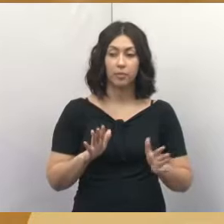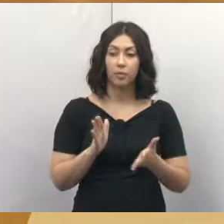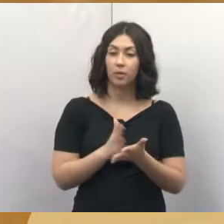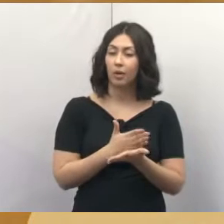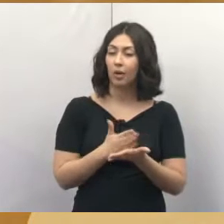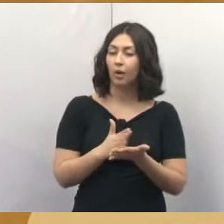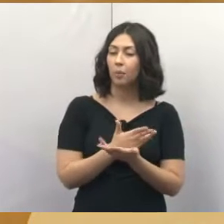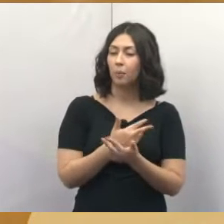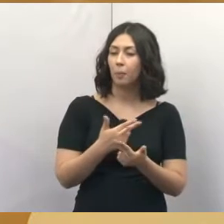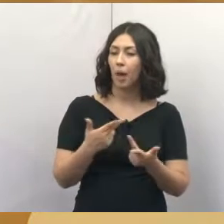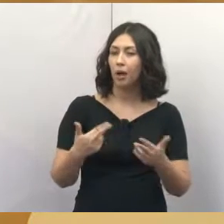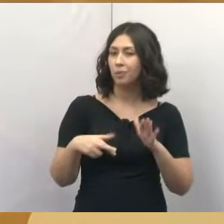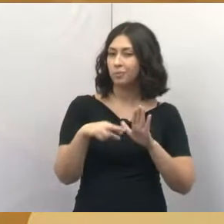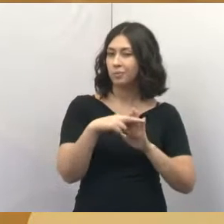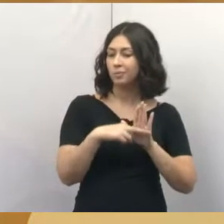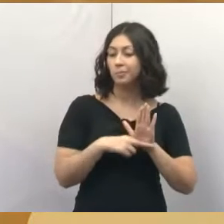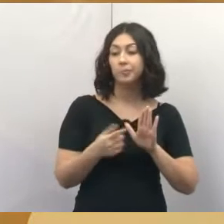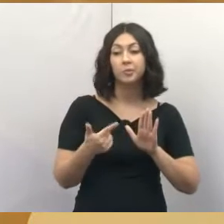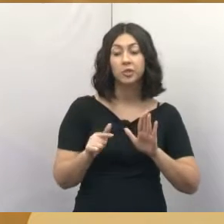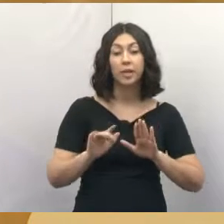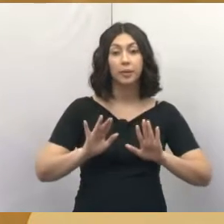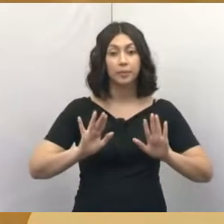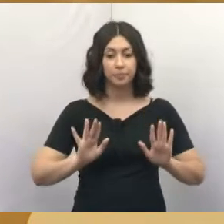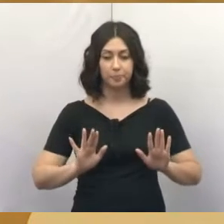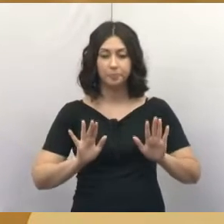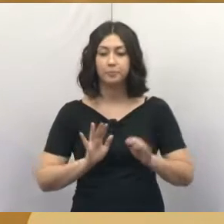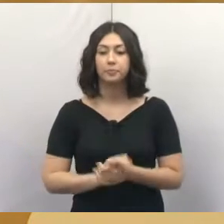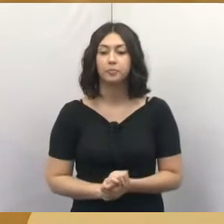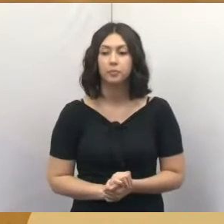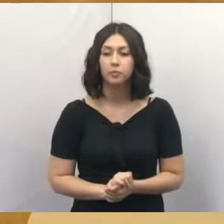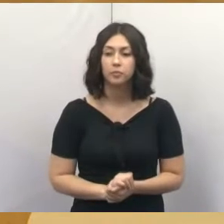não existiam regras. Mas aqui,